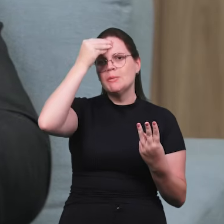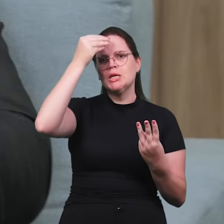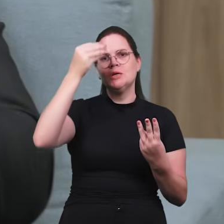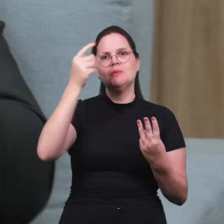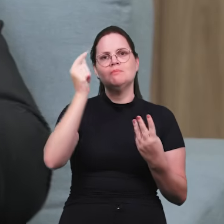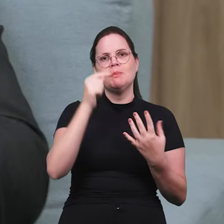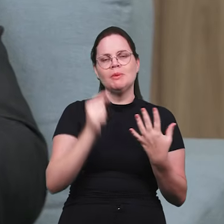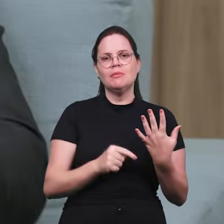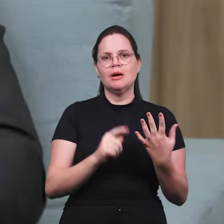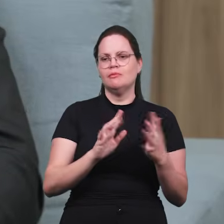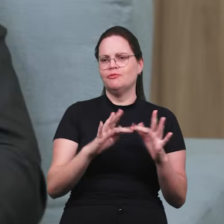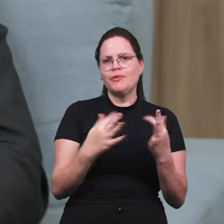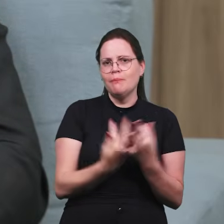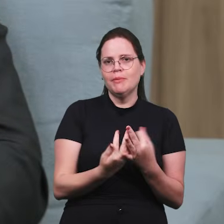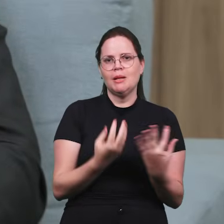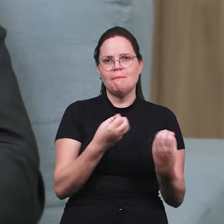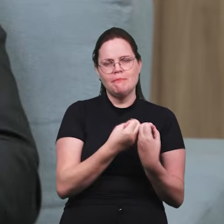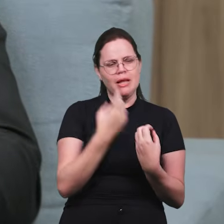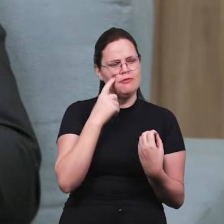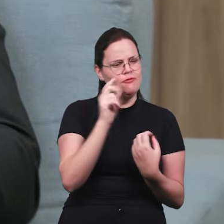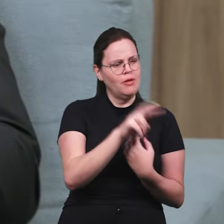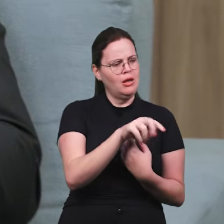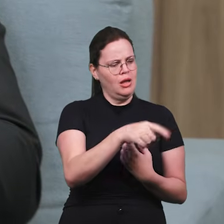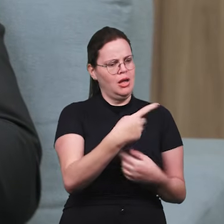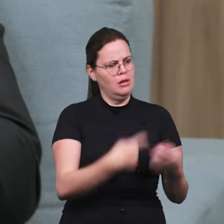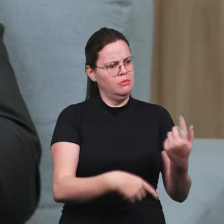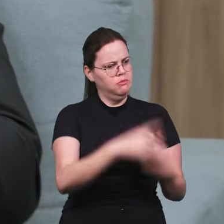que é idoso, algum parente próximo que vê ele